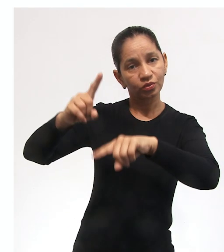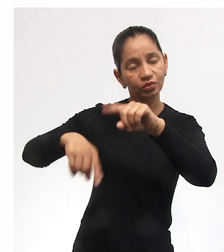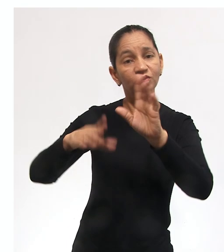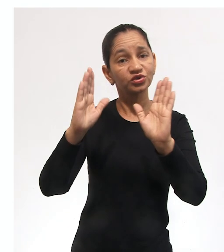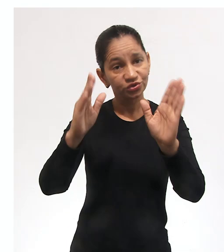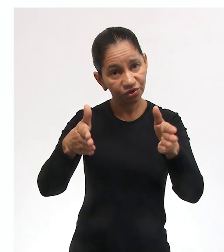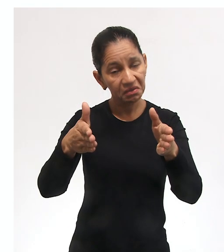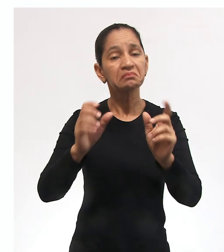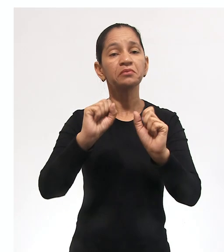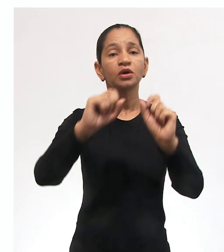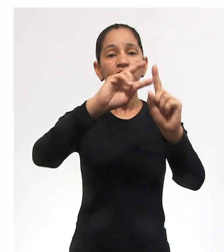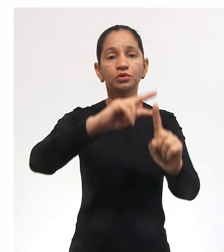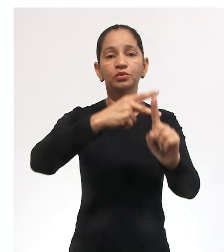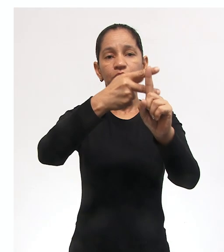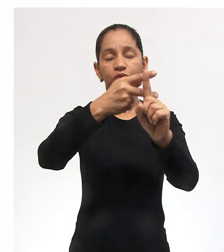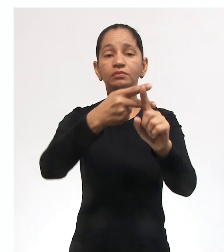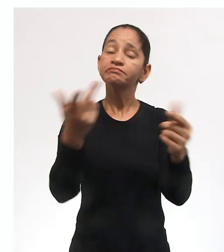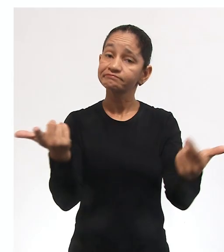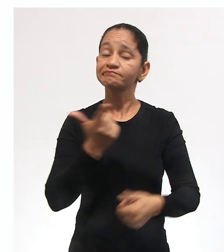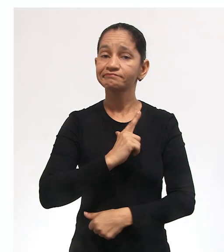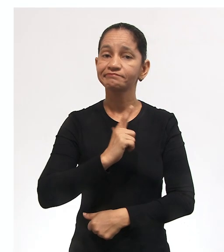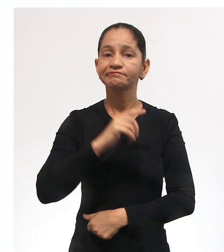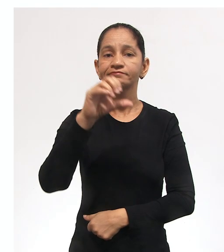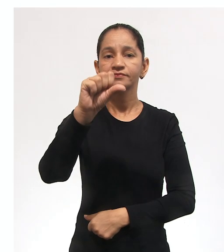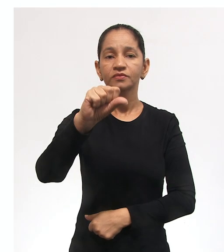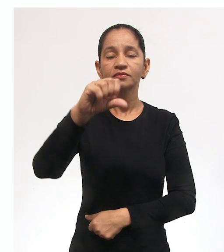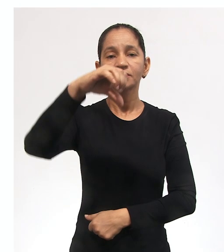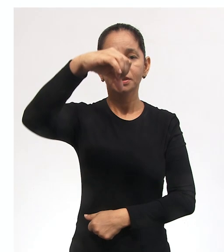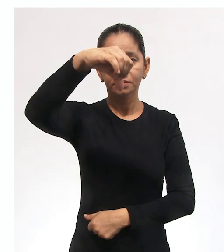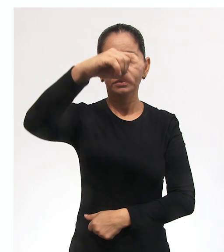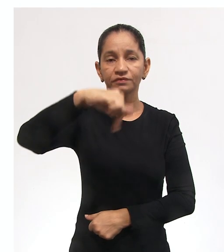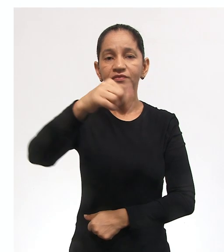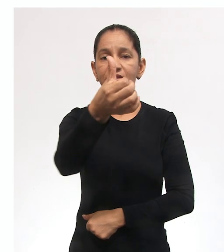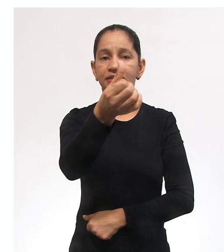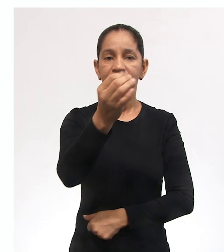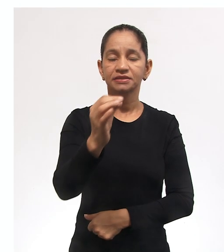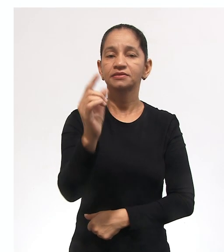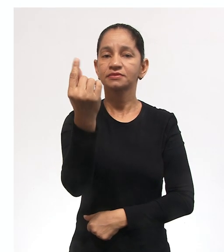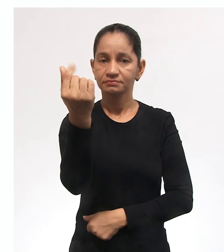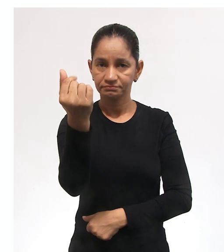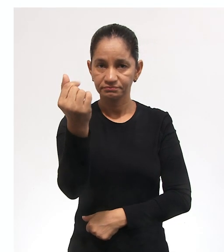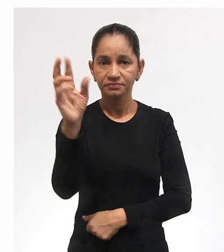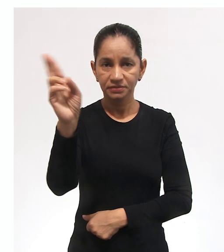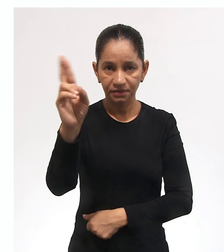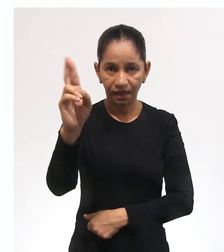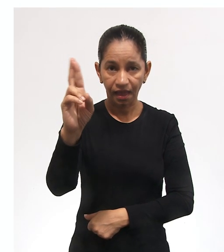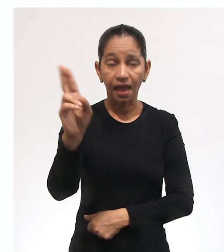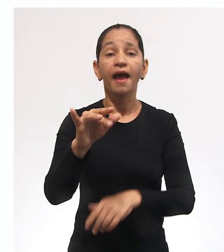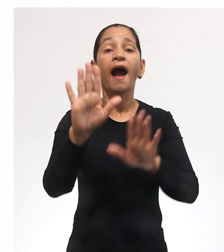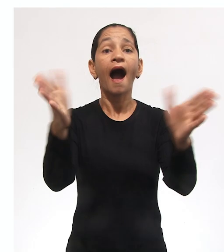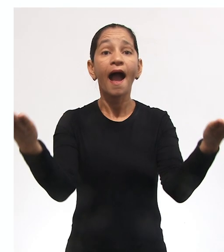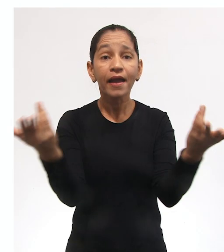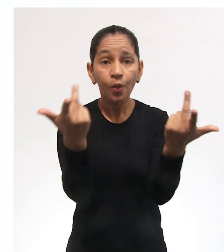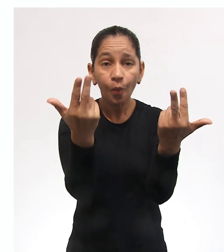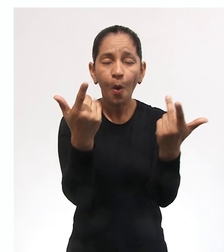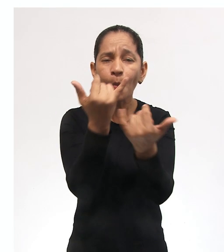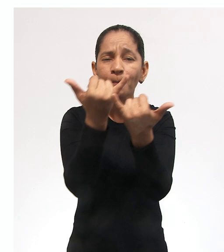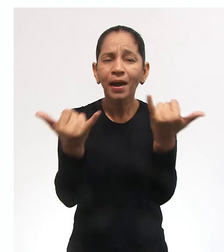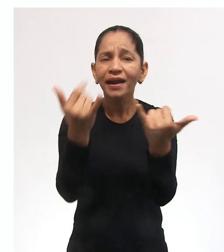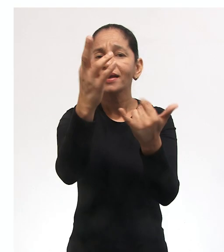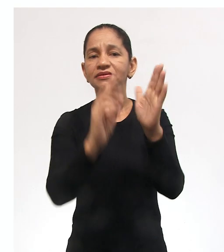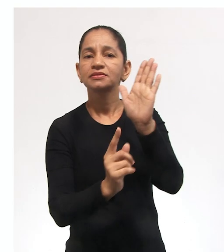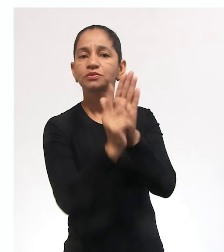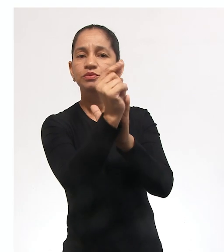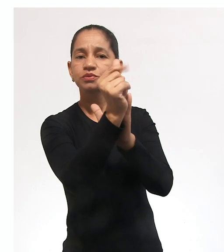a gente pode utilizar fator de aumento, que a gente teria 89,60. Uma questão de margem de lucro.